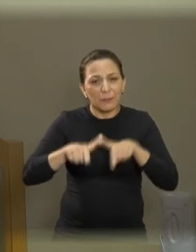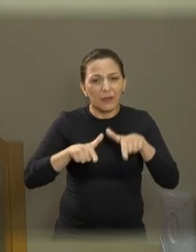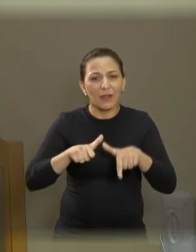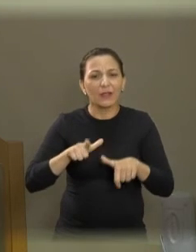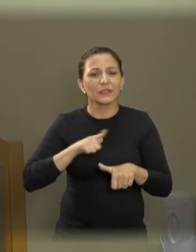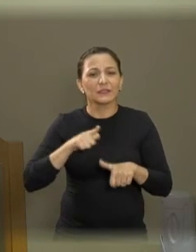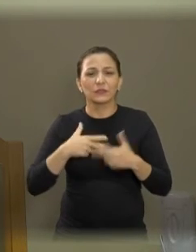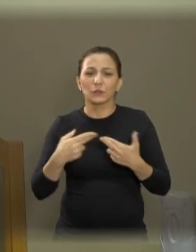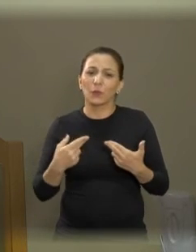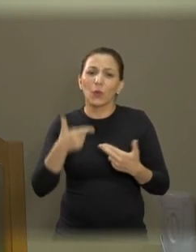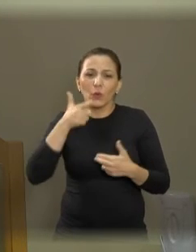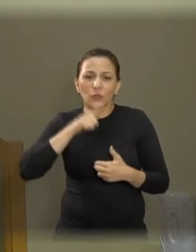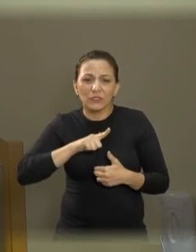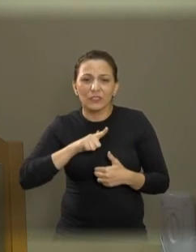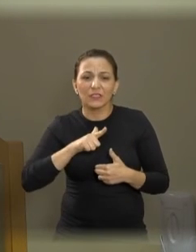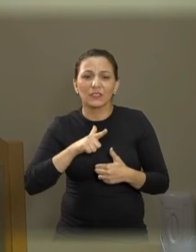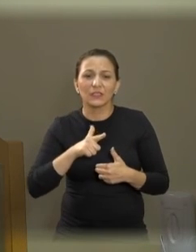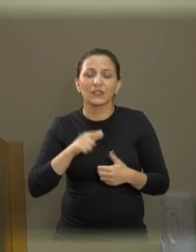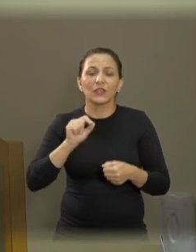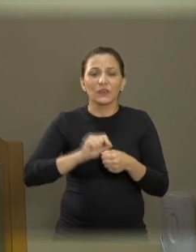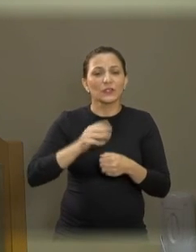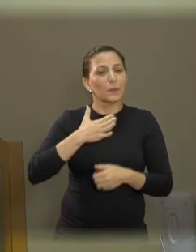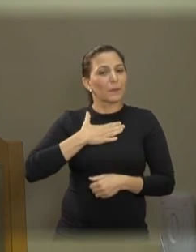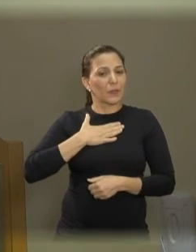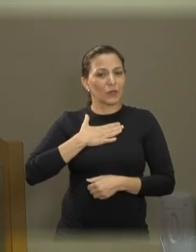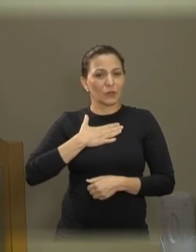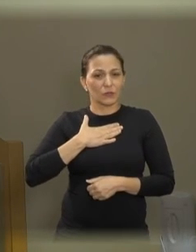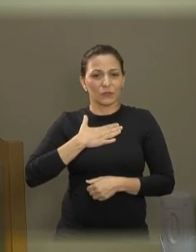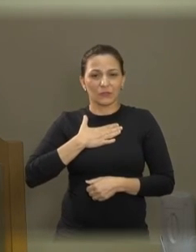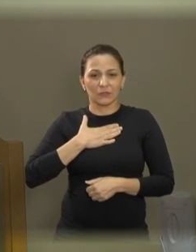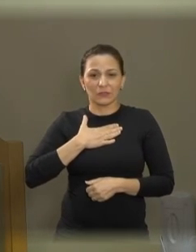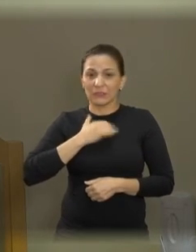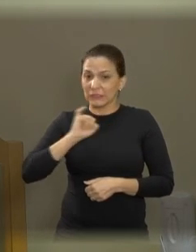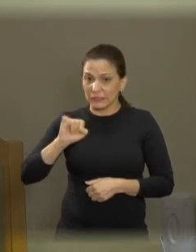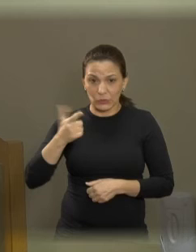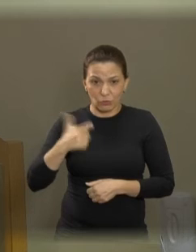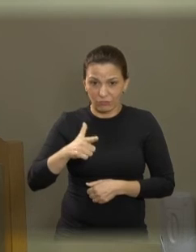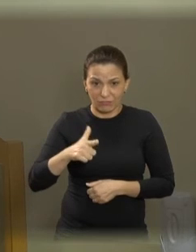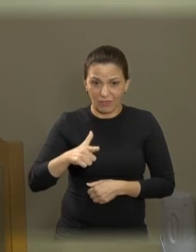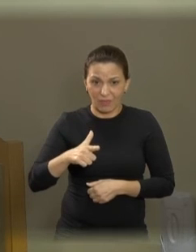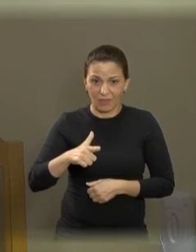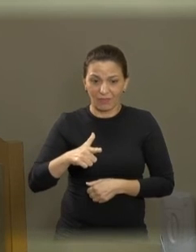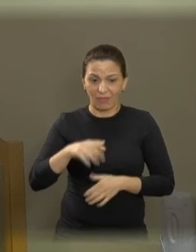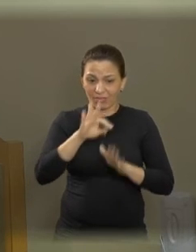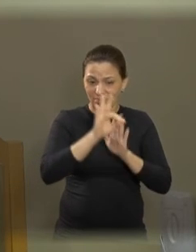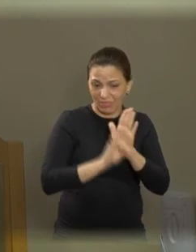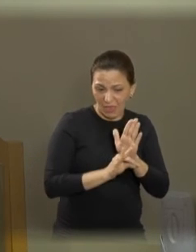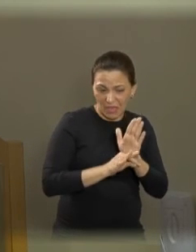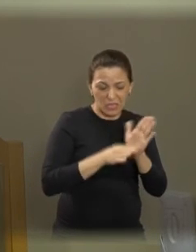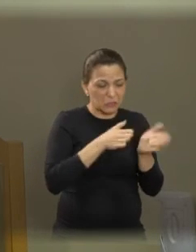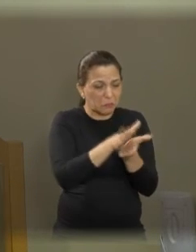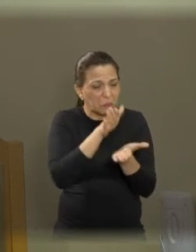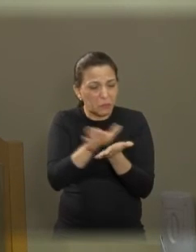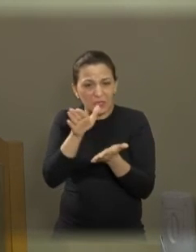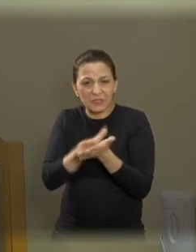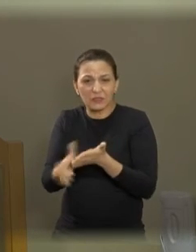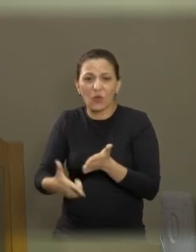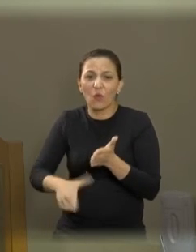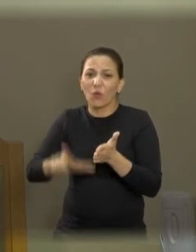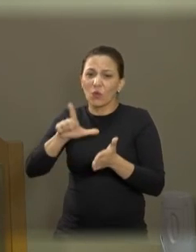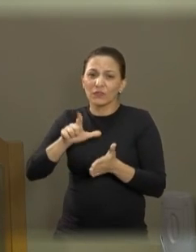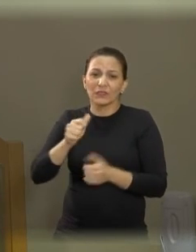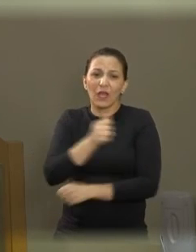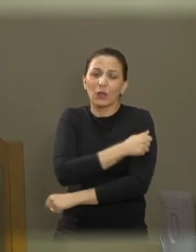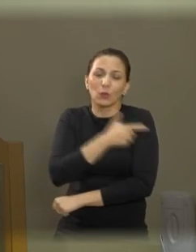tinha atividade para eu poder reproduzir. Senão, não recebo o recurso para o aluno, ou seja, o aluno não recebe